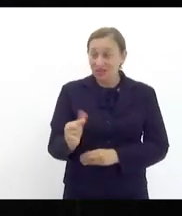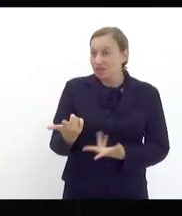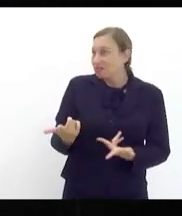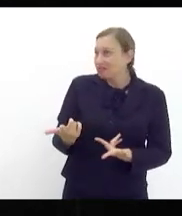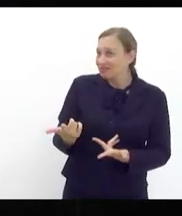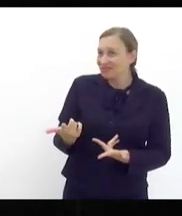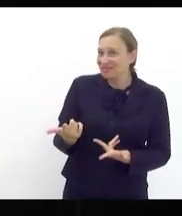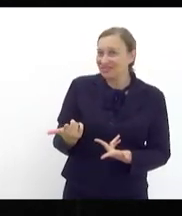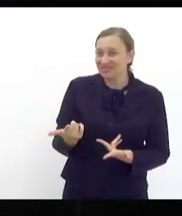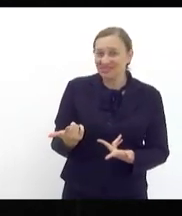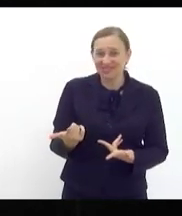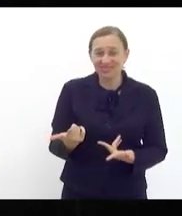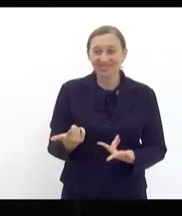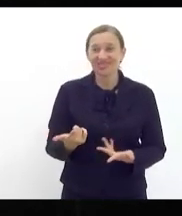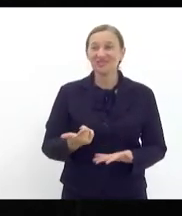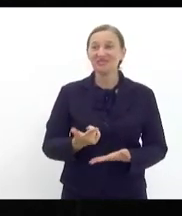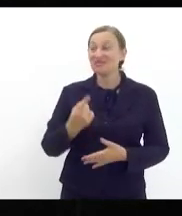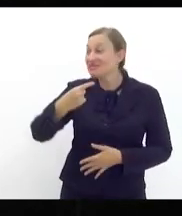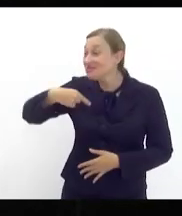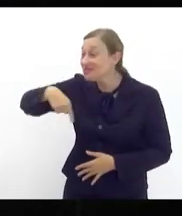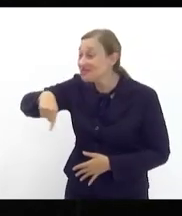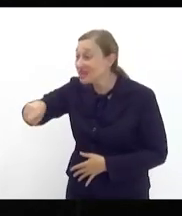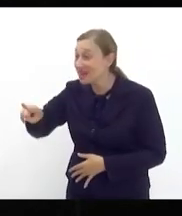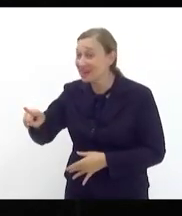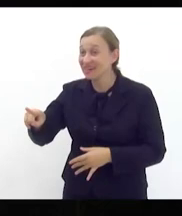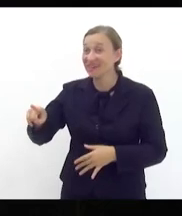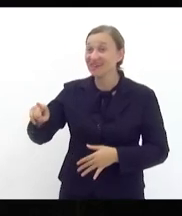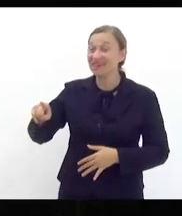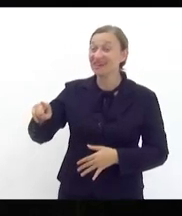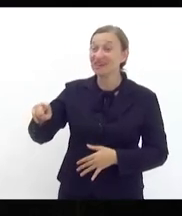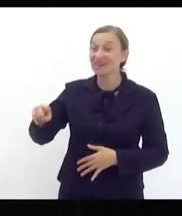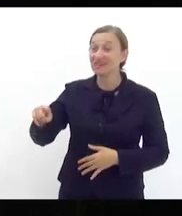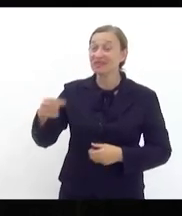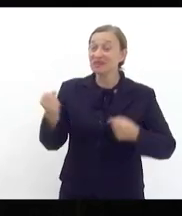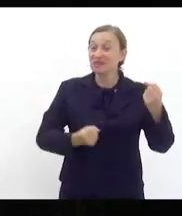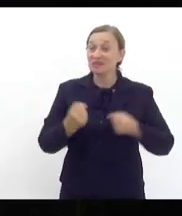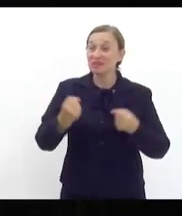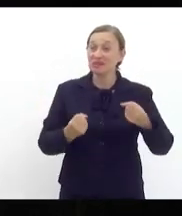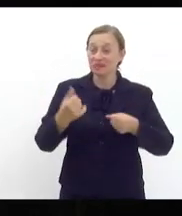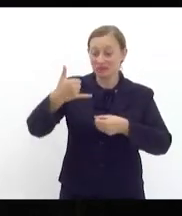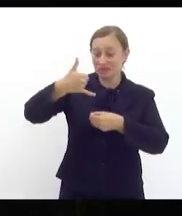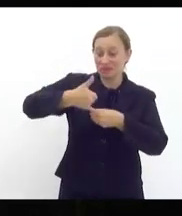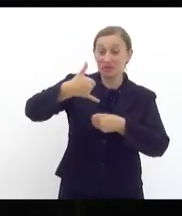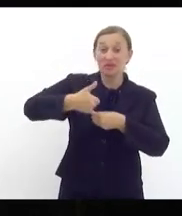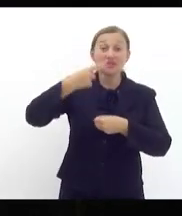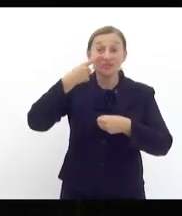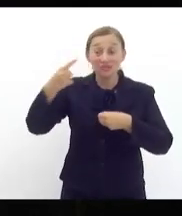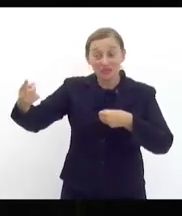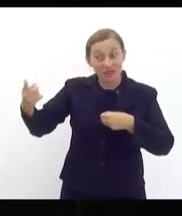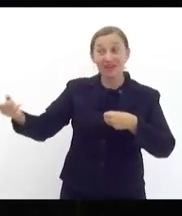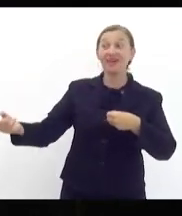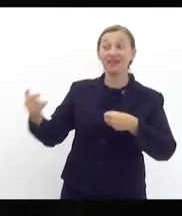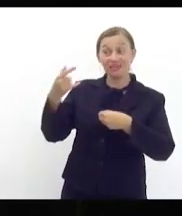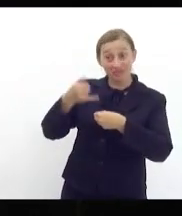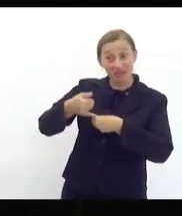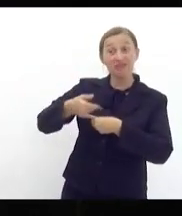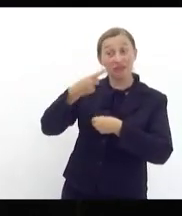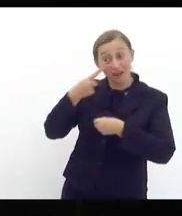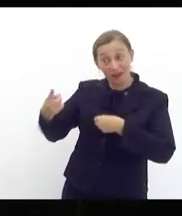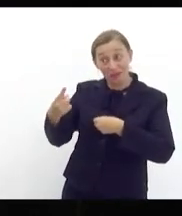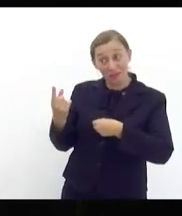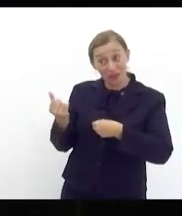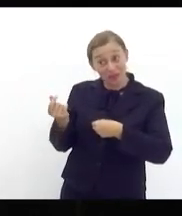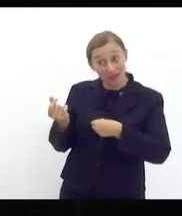olha vai lá fora para o carro do posto de gasolina que você vai ver a realidade